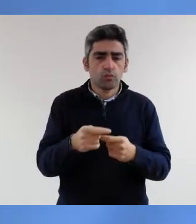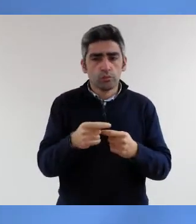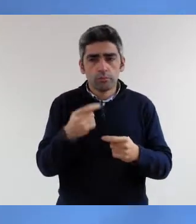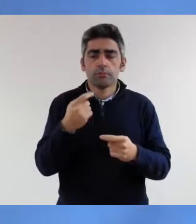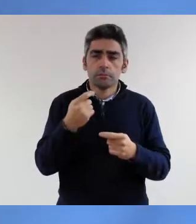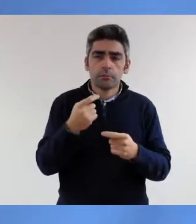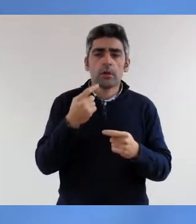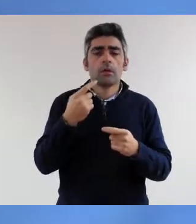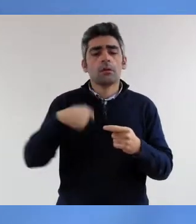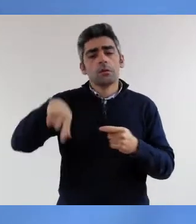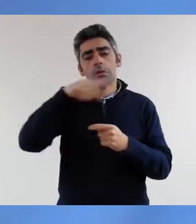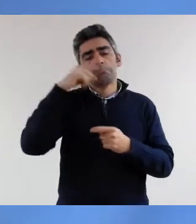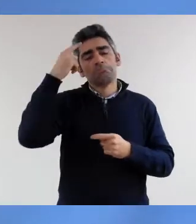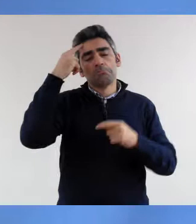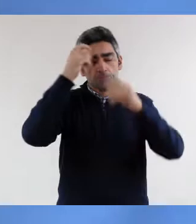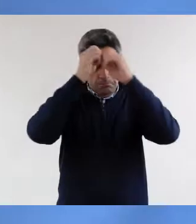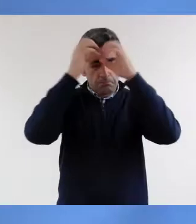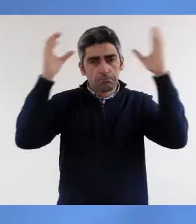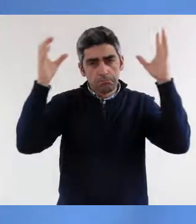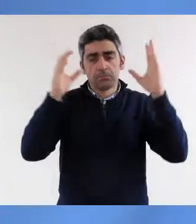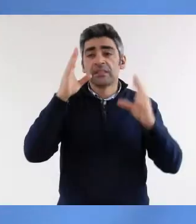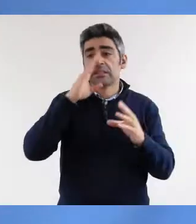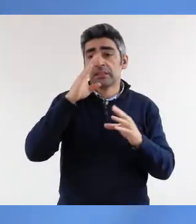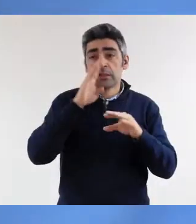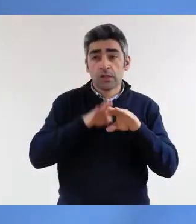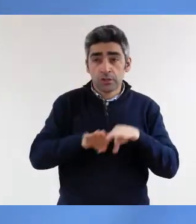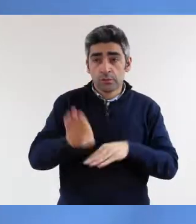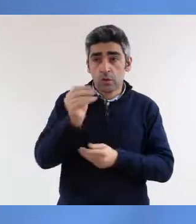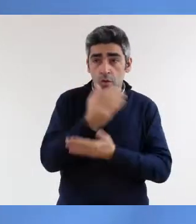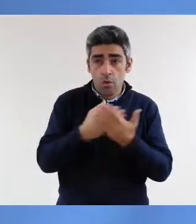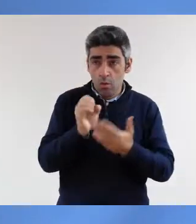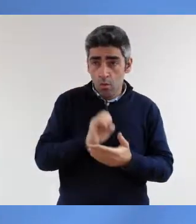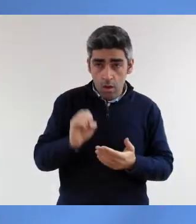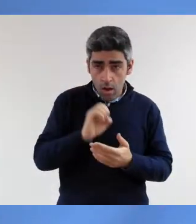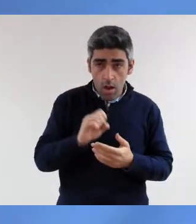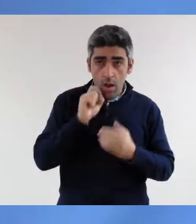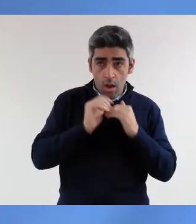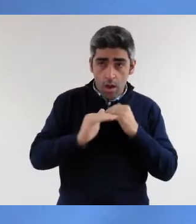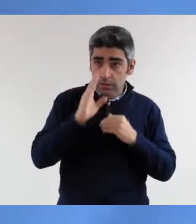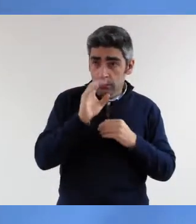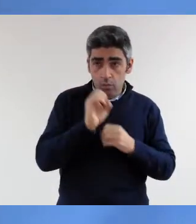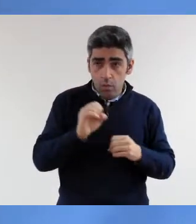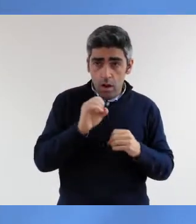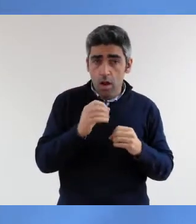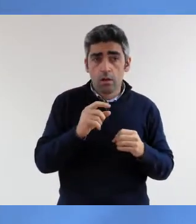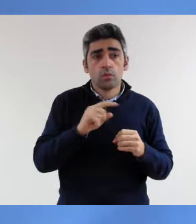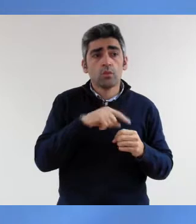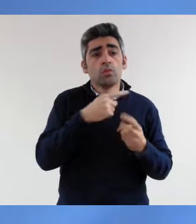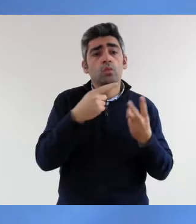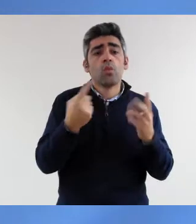pouco a pouco foi vingança uma noção exata entre nós que sem crescimento sério